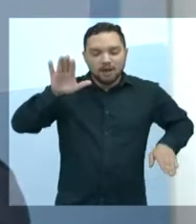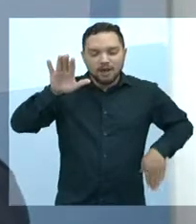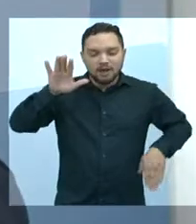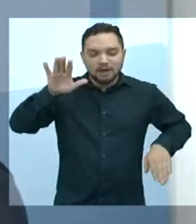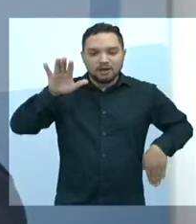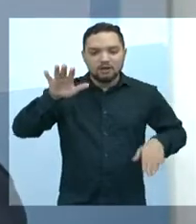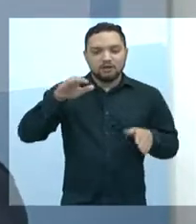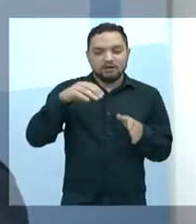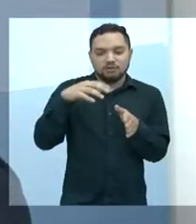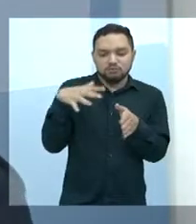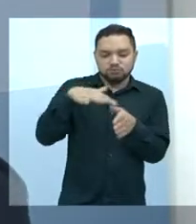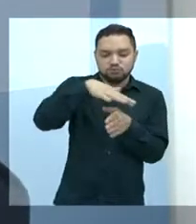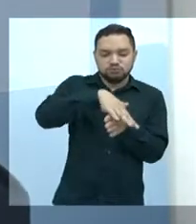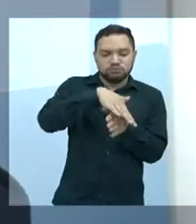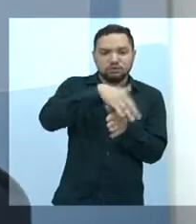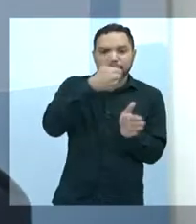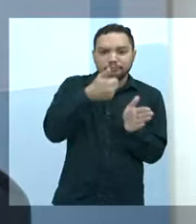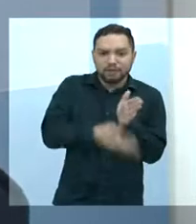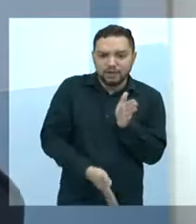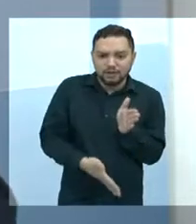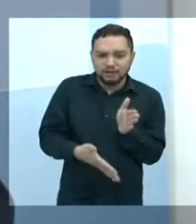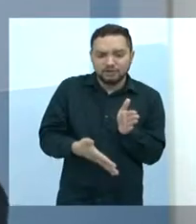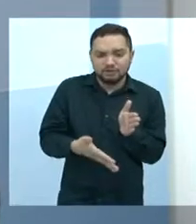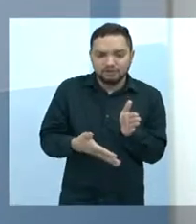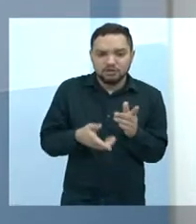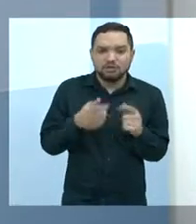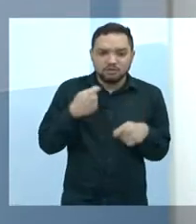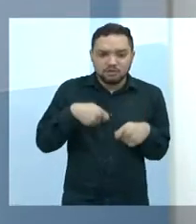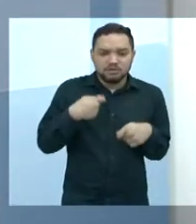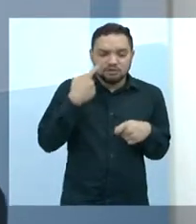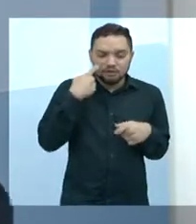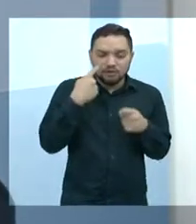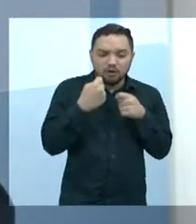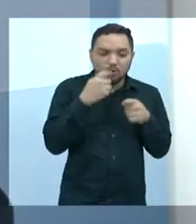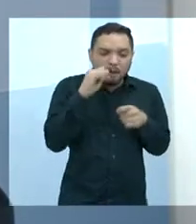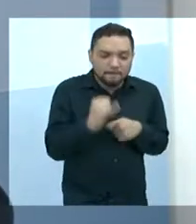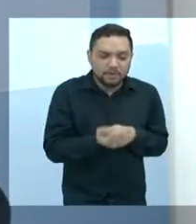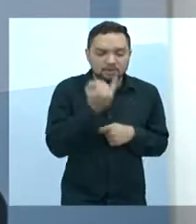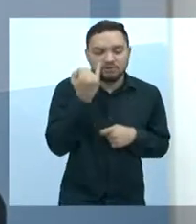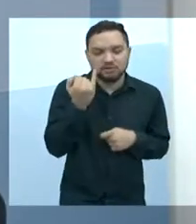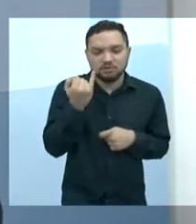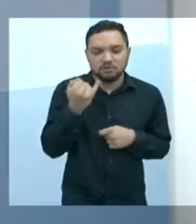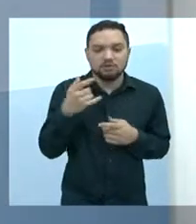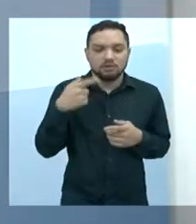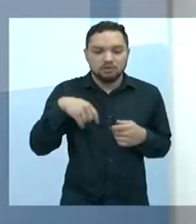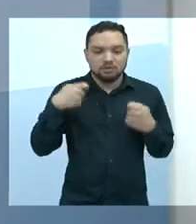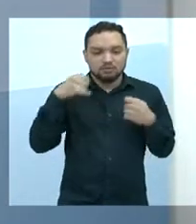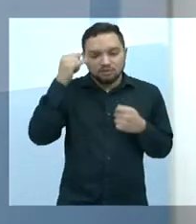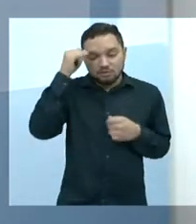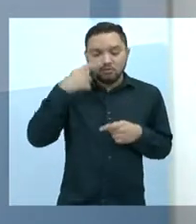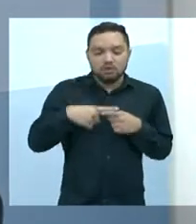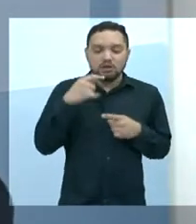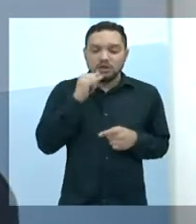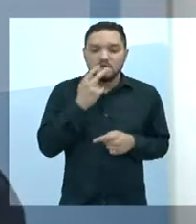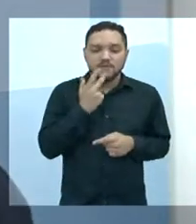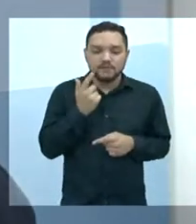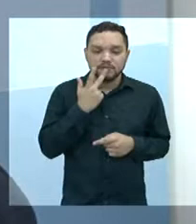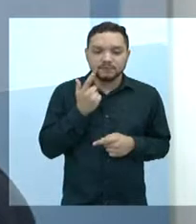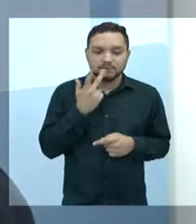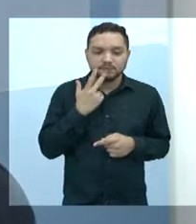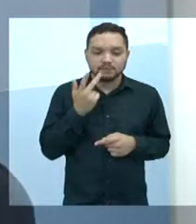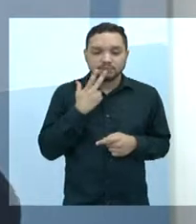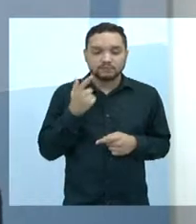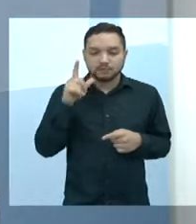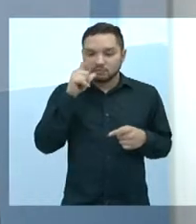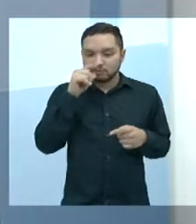ali é perdida. Então nós temos que também trabalhar isso aí, como a gente evitar. Aqui em Fortaleza, toda essa água